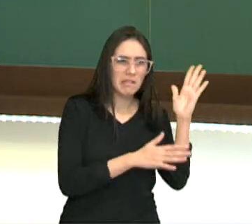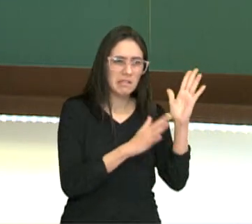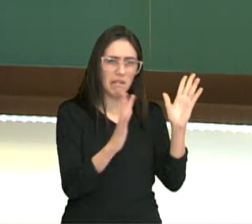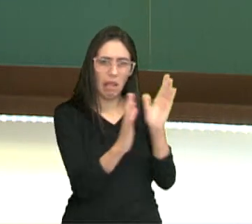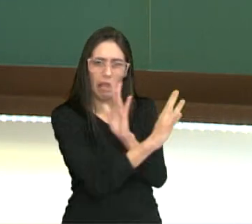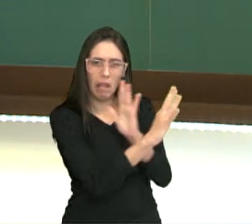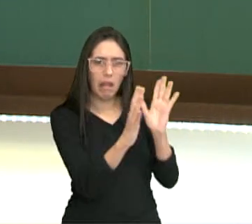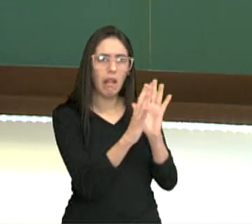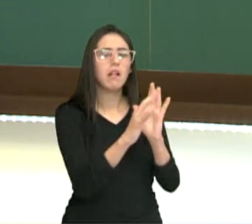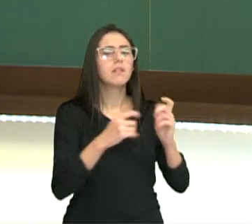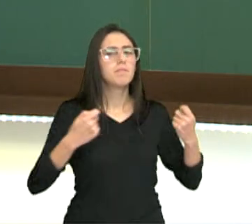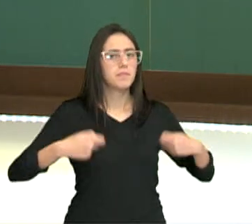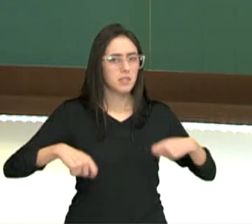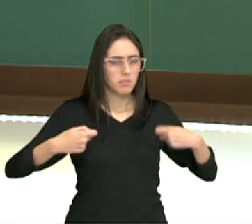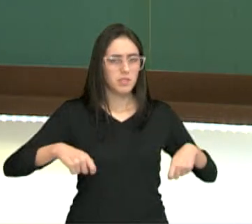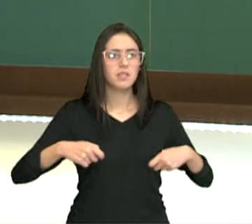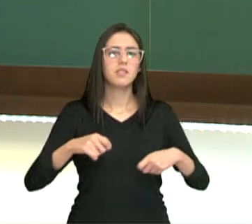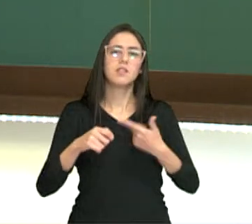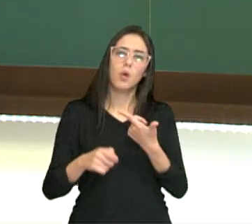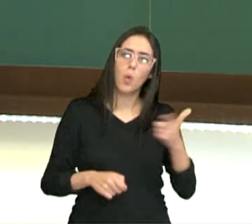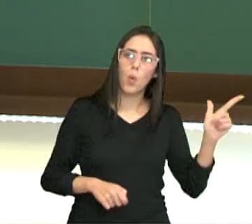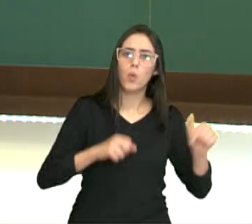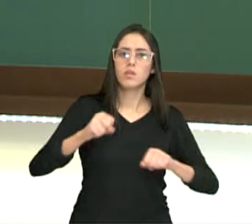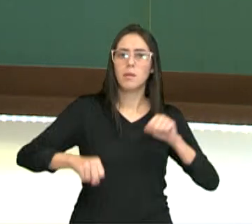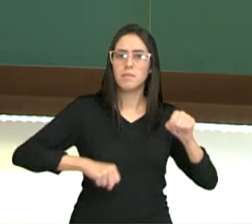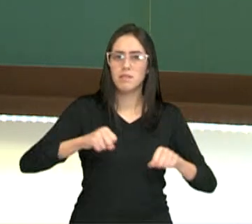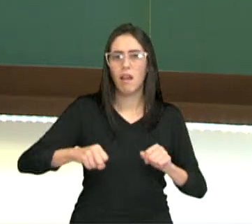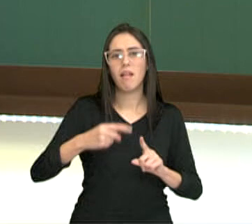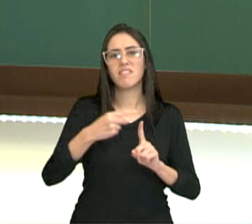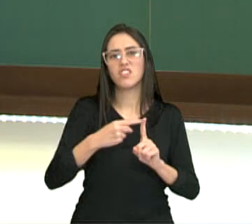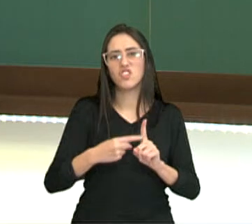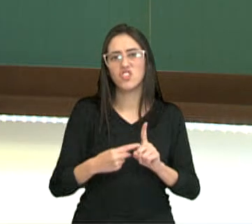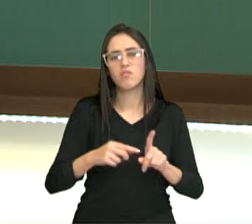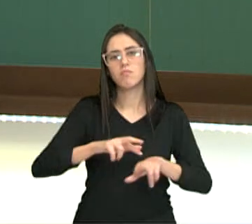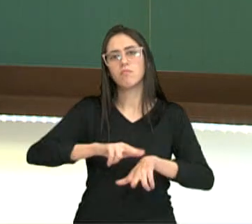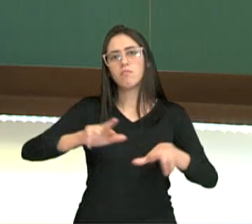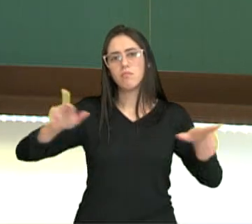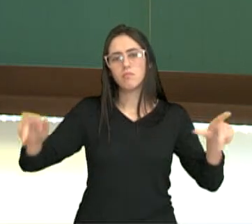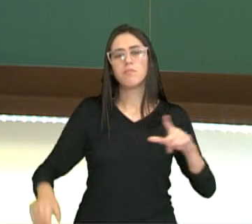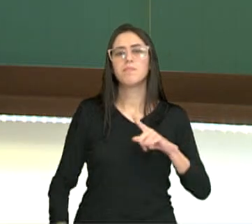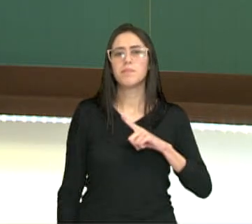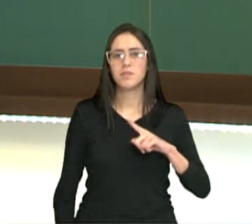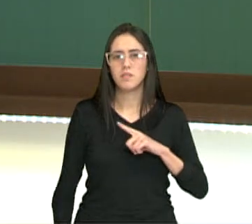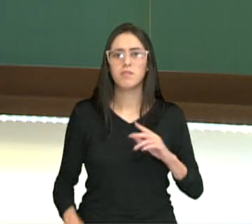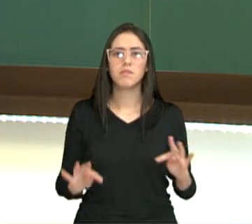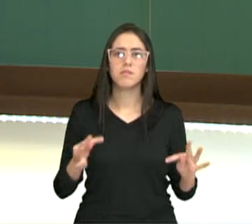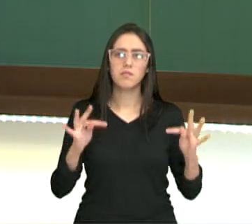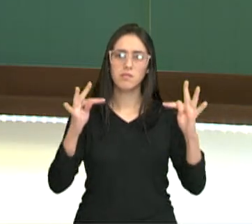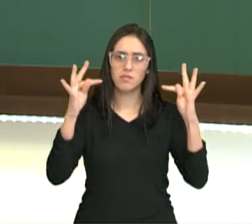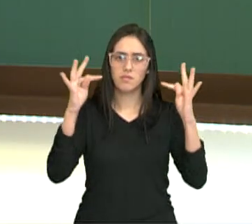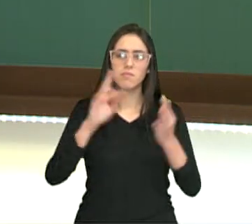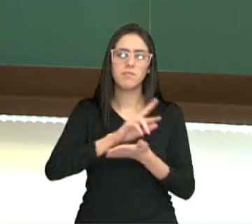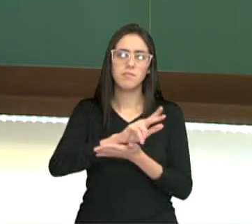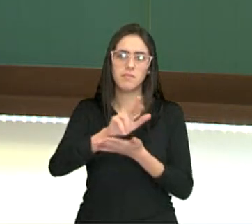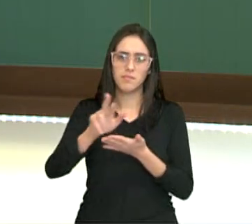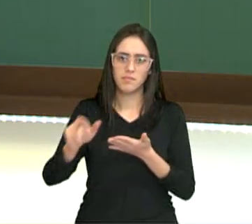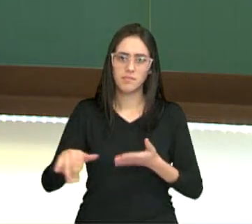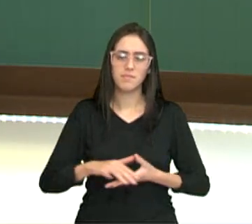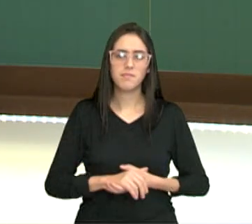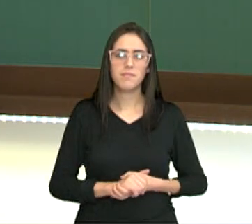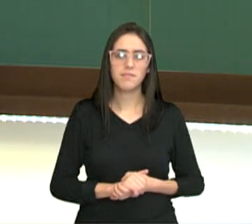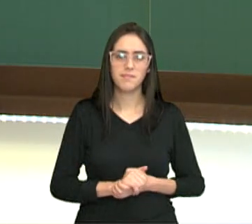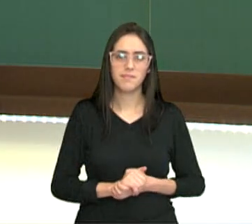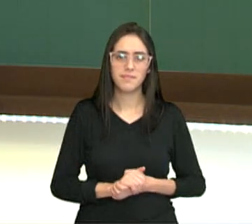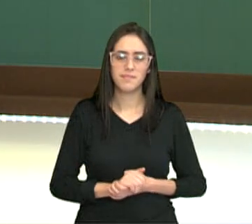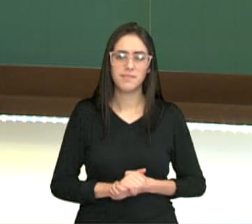E esse competidor, esse atleta, ele vai ter toda essa estrutura, toda essa tecnologia para adaptação, para a criação dessa